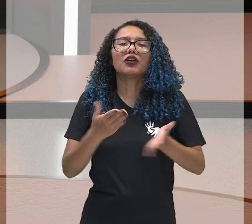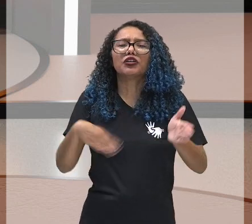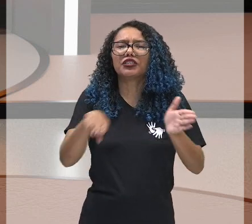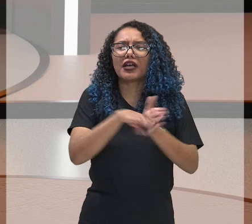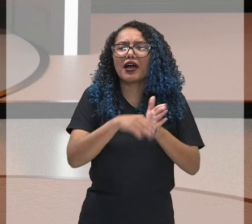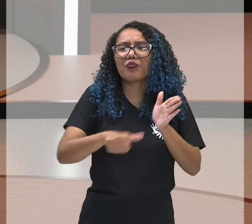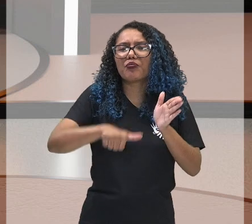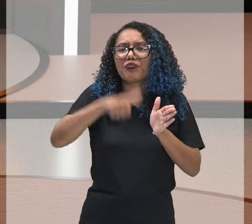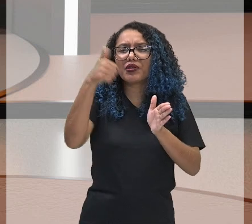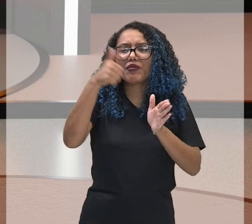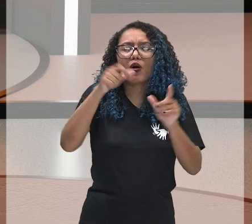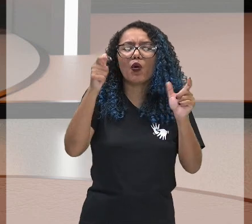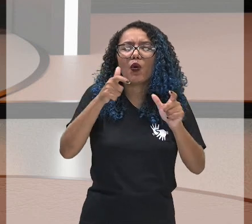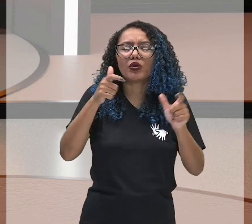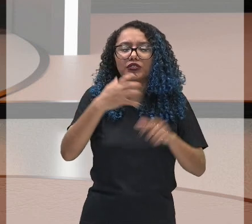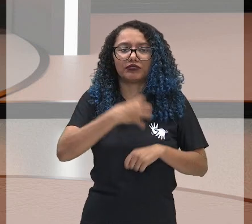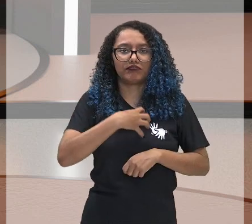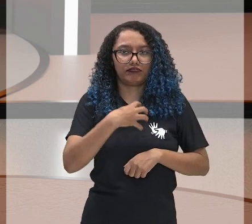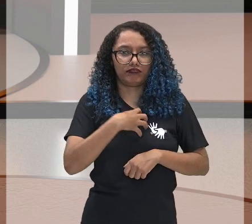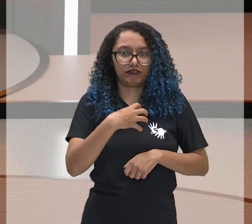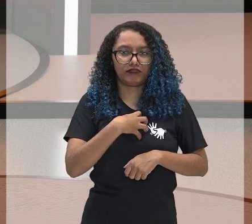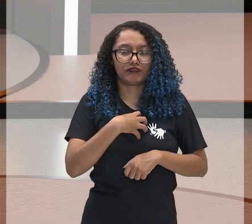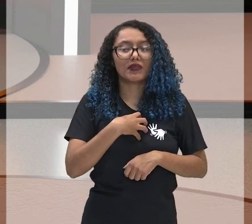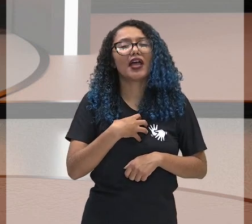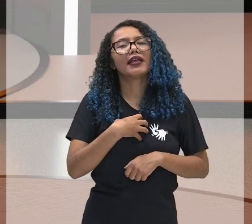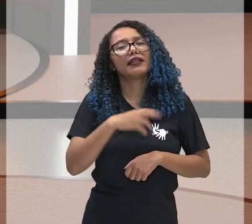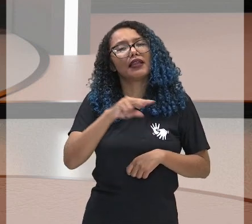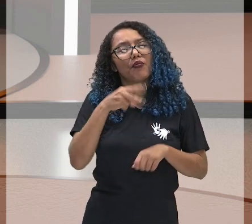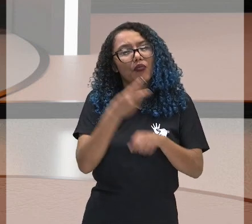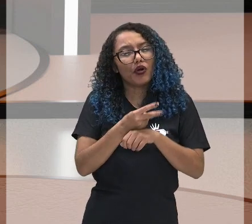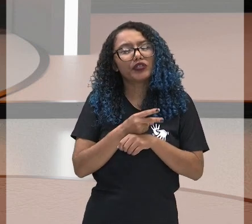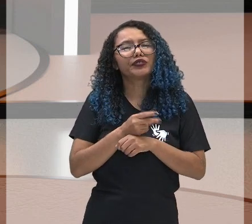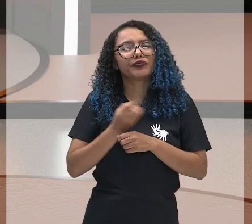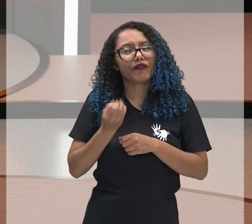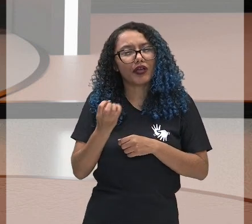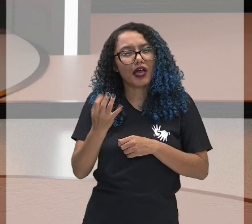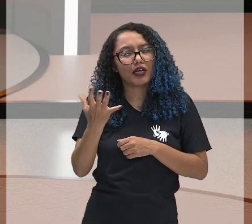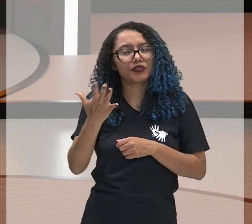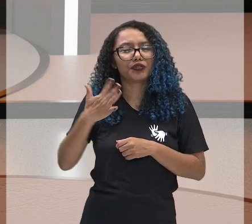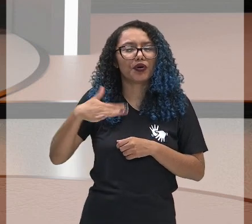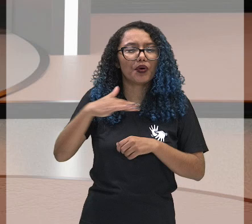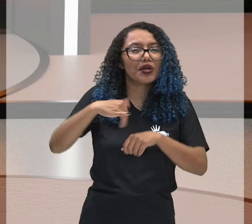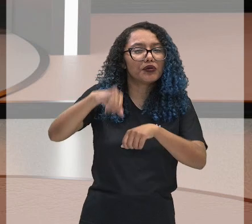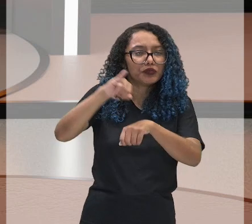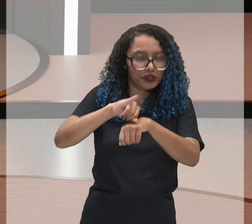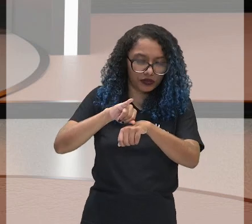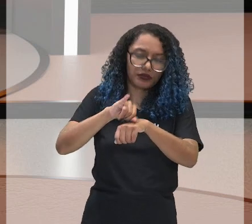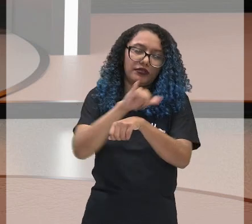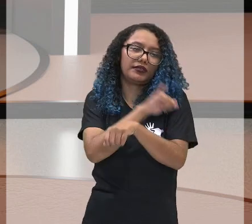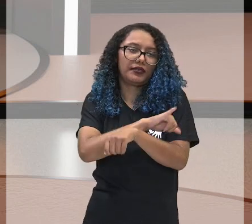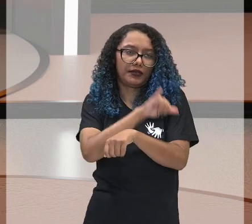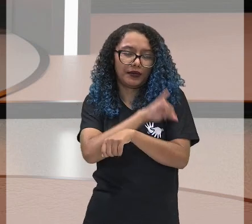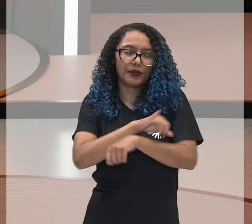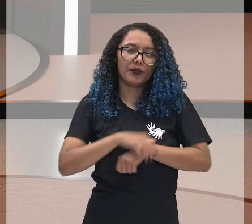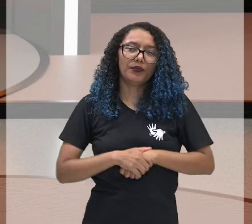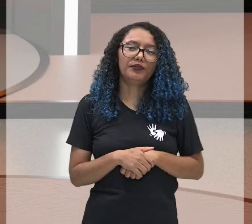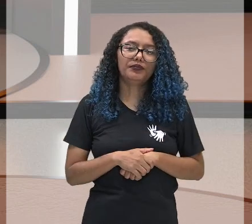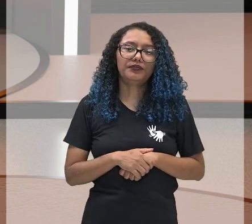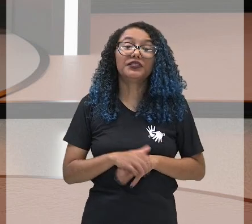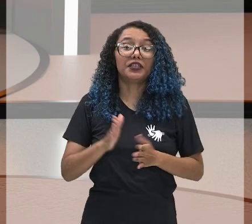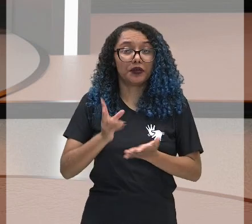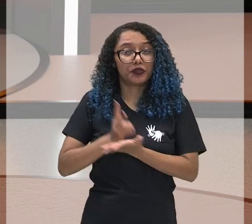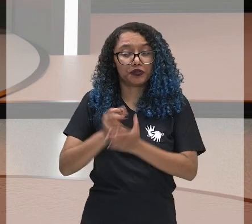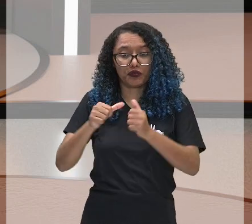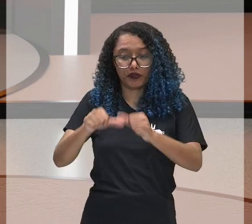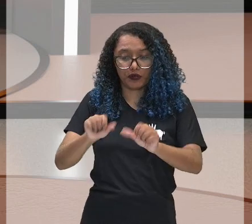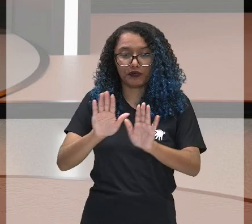Salvador, e posteriormente viajaram até o Rio de Janeiro e ali se estabeleceram. Gente, por que, galera?